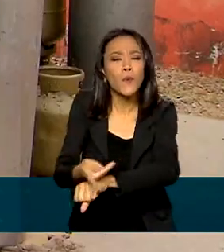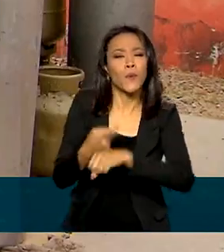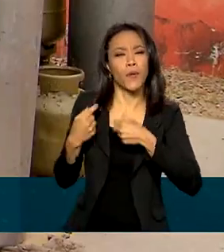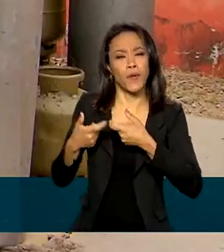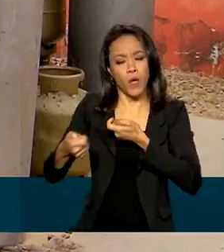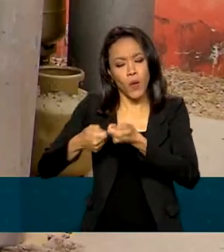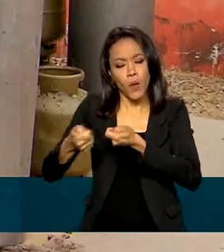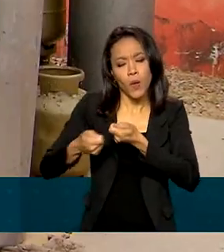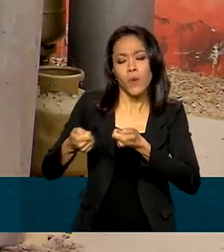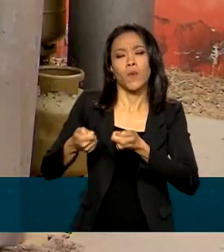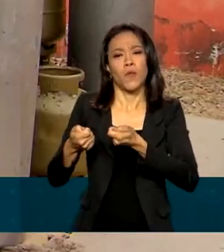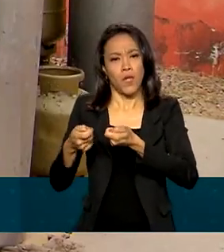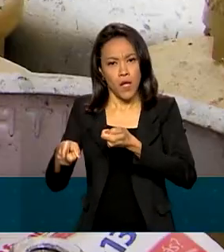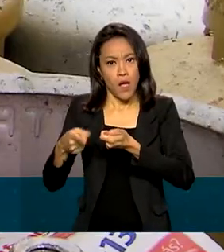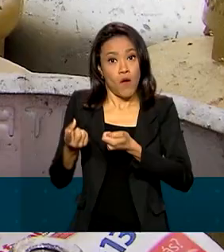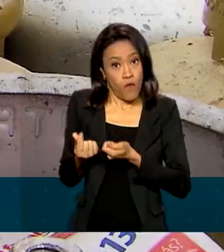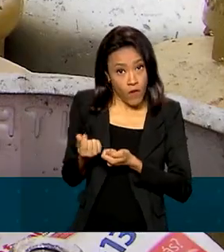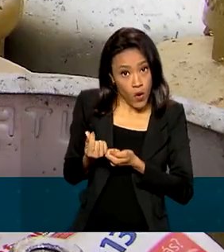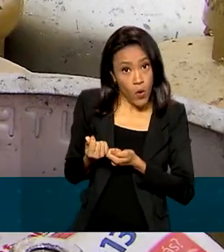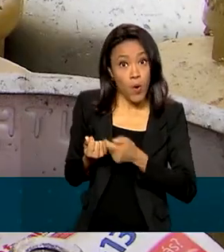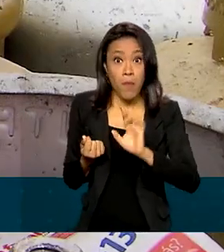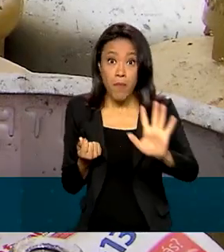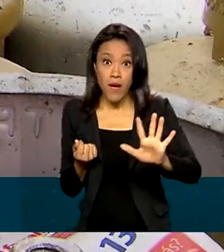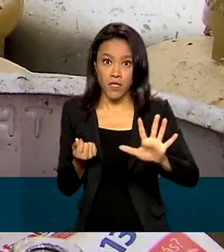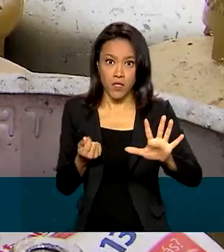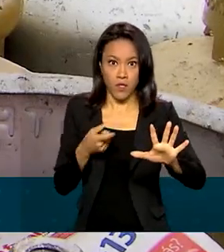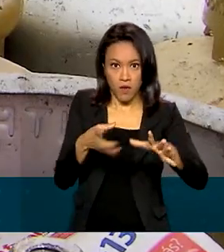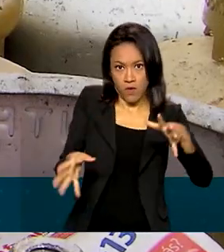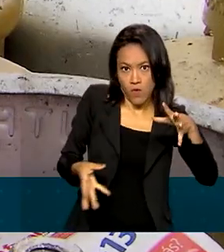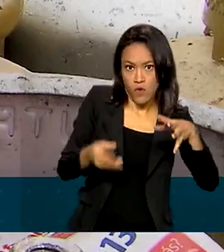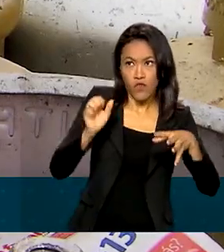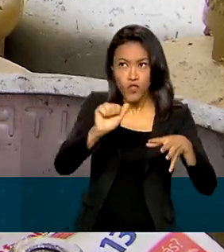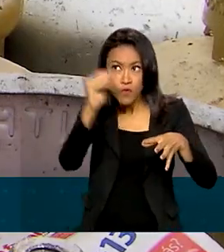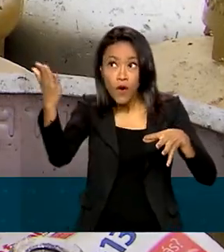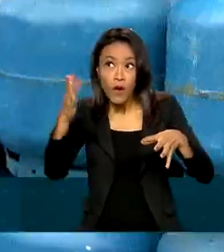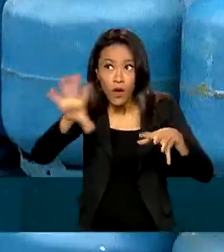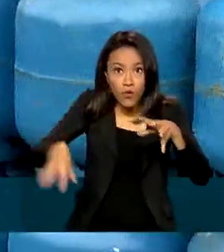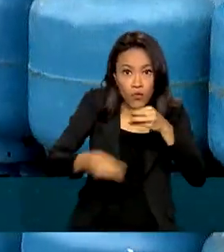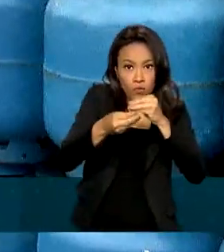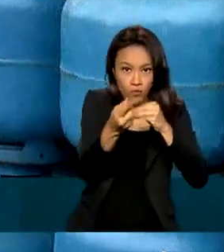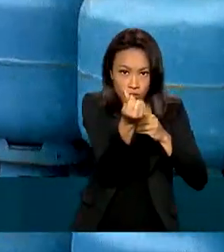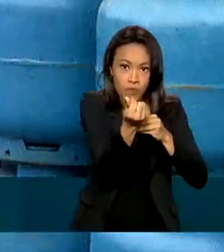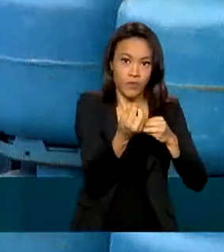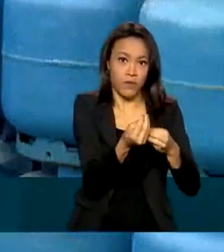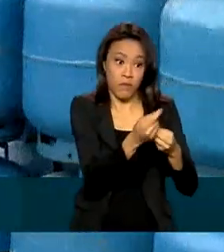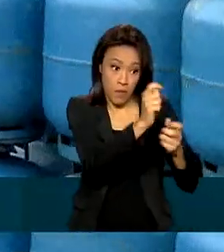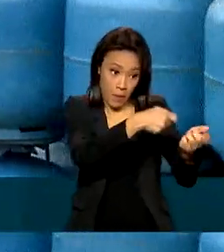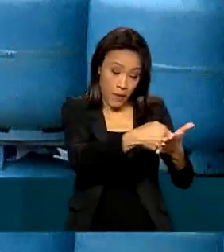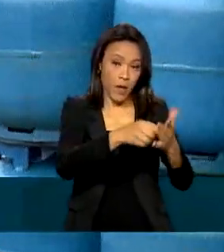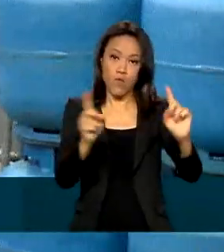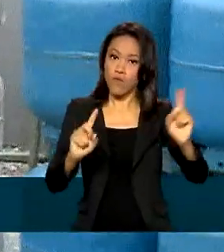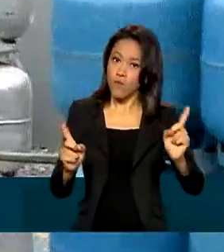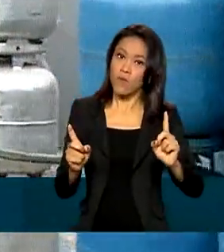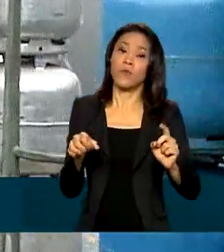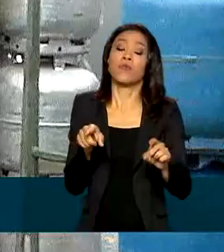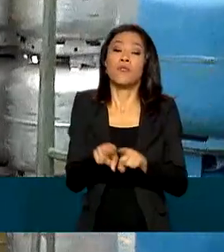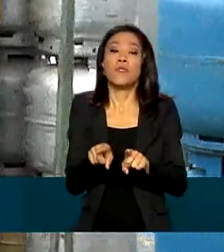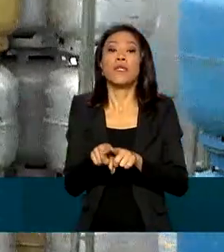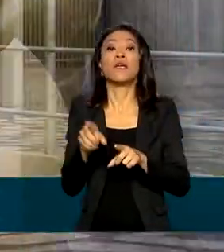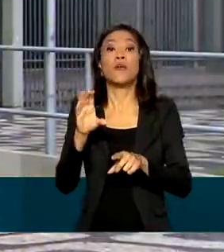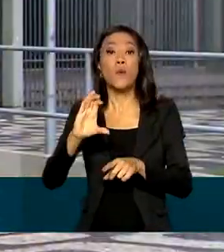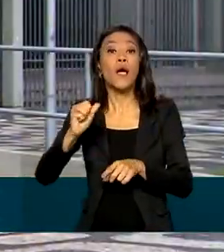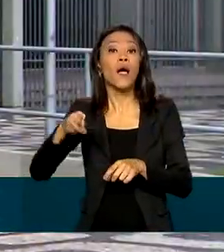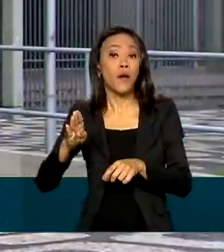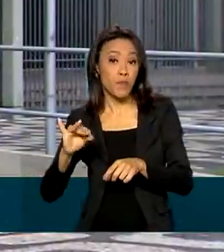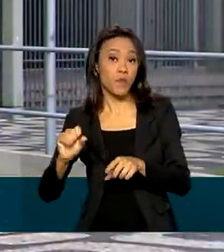dos seus preços com o mercado mas sem o repasse para os valores internos tanto da volatividade conjuntural das cotações como da taxa de